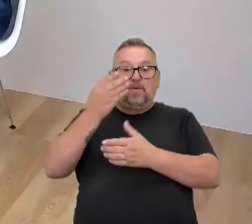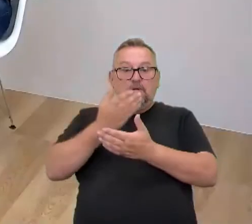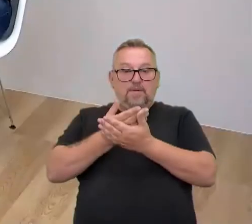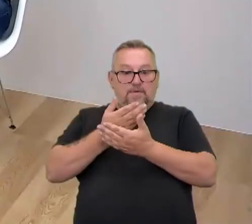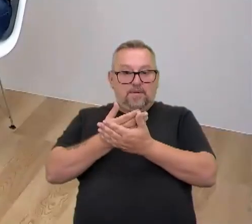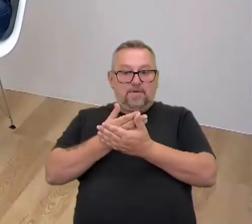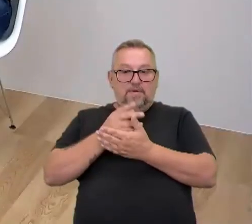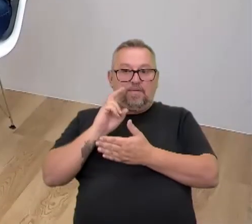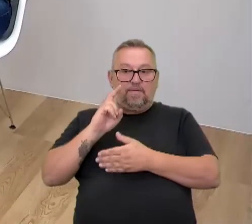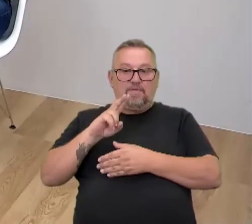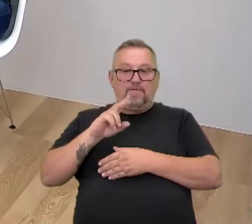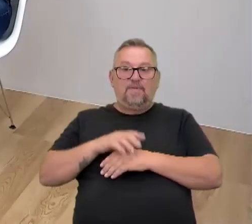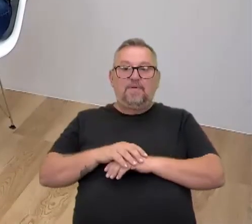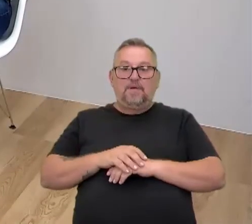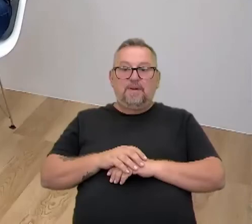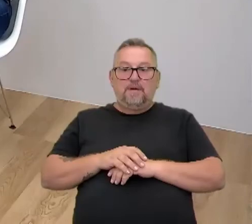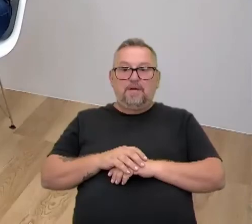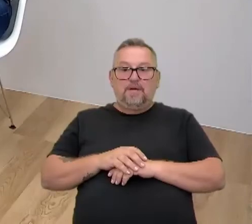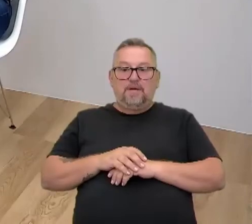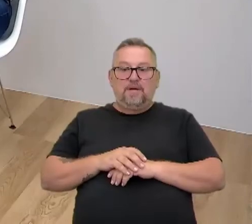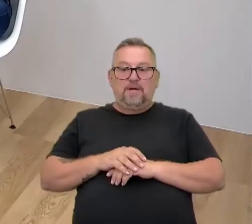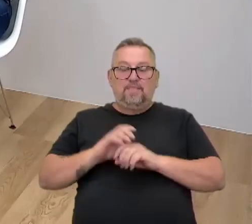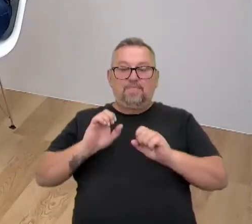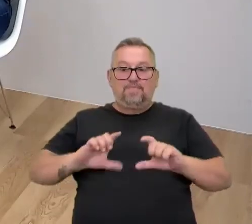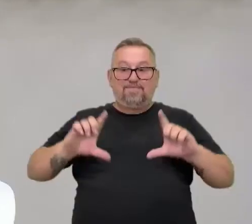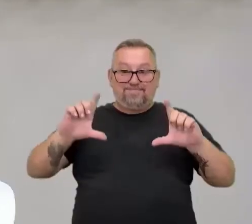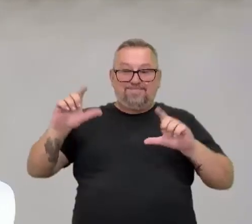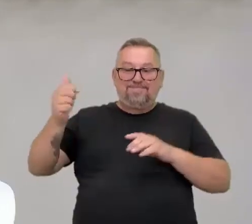próxima aula. Vai ficar aí para vocês, então, né,